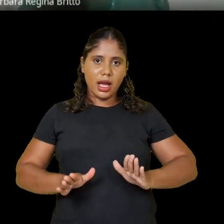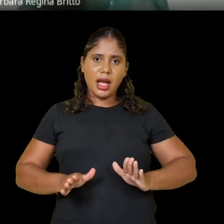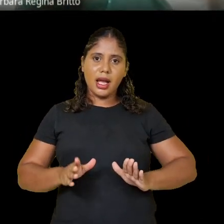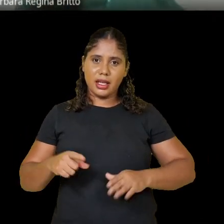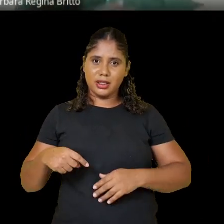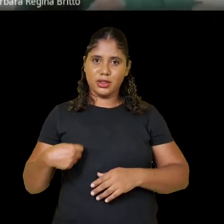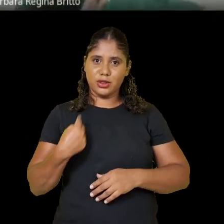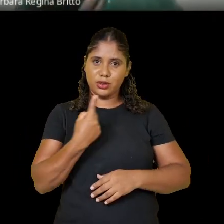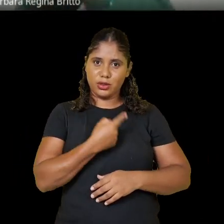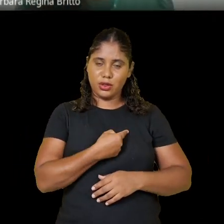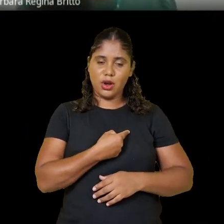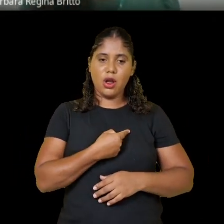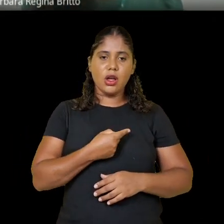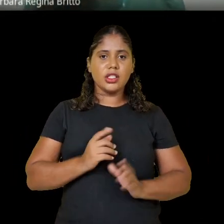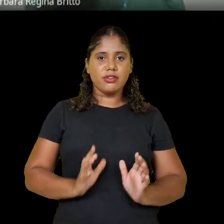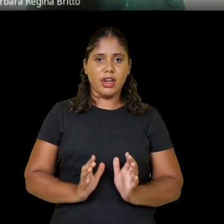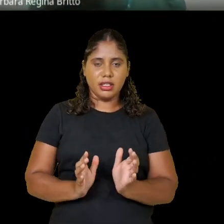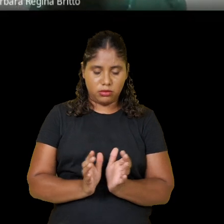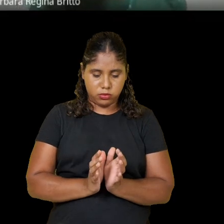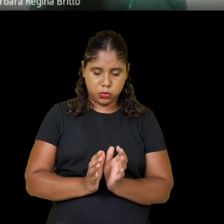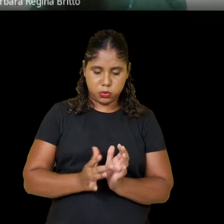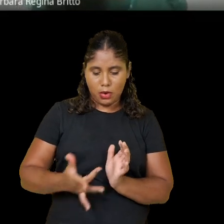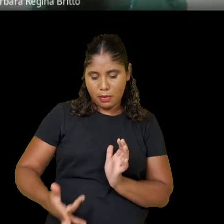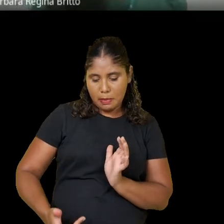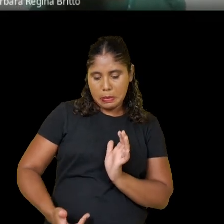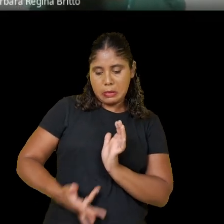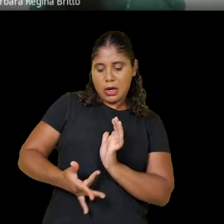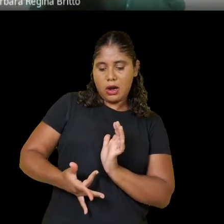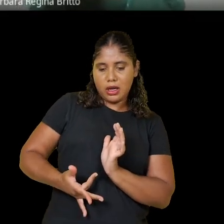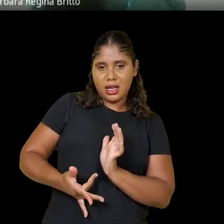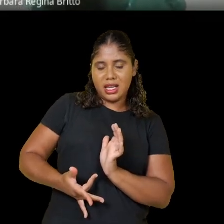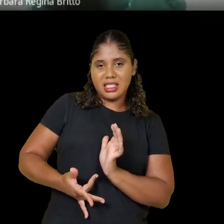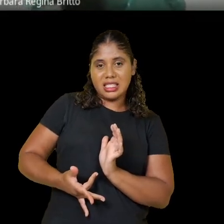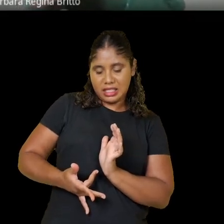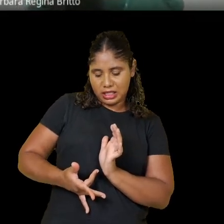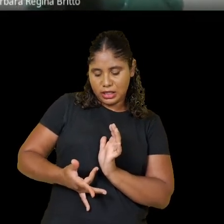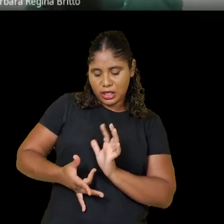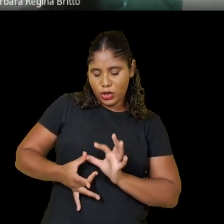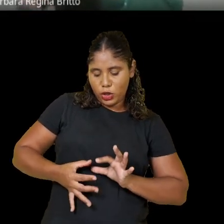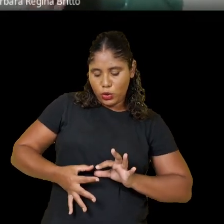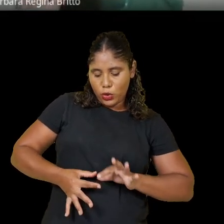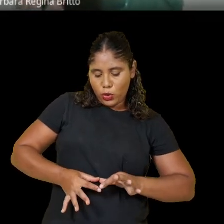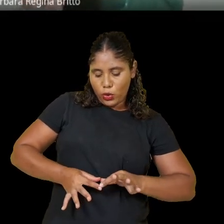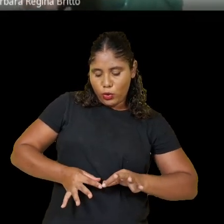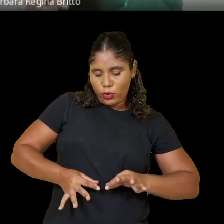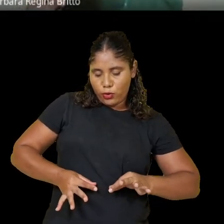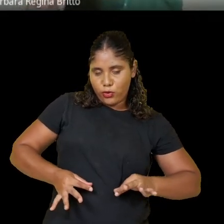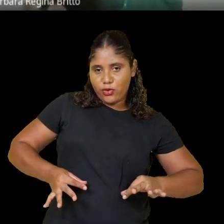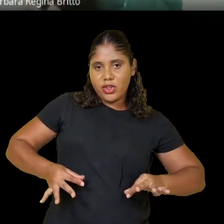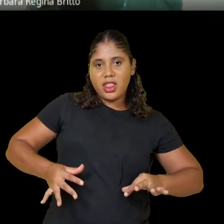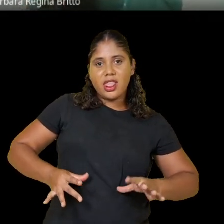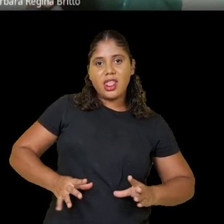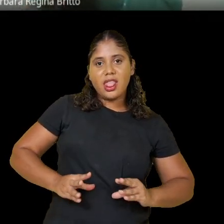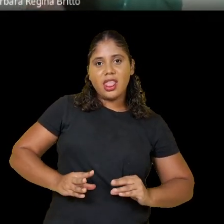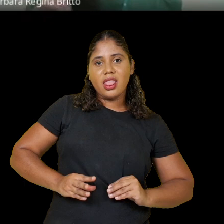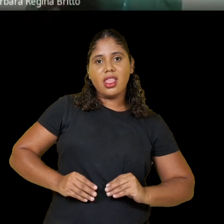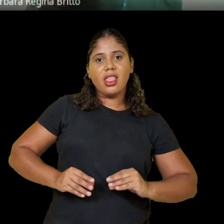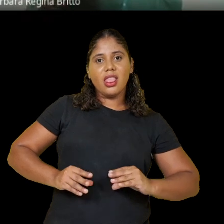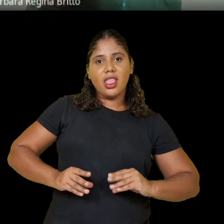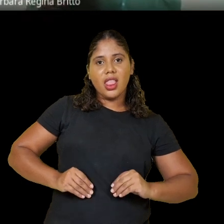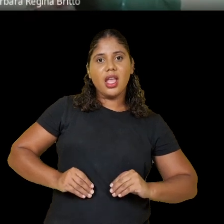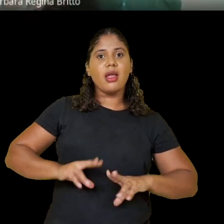exame de toque lá na maternidade, a gente sente o colo mais fino, um colo mais maleável.